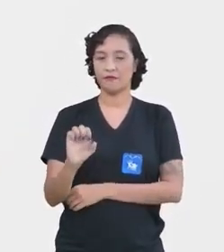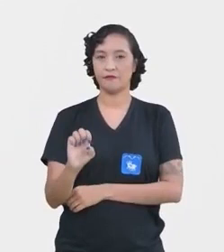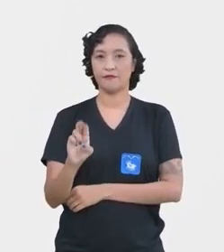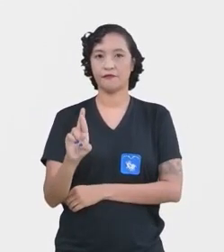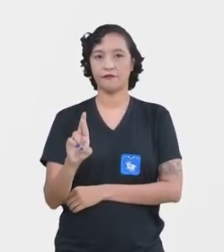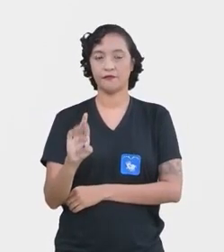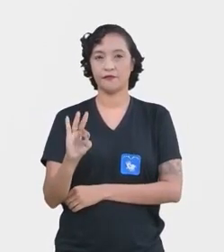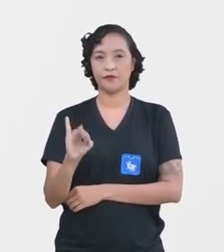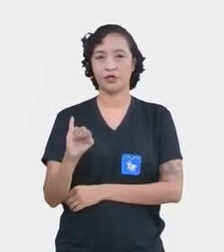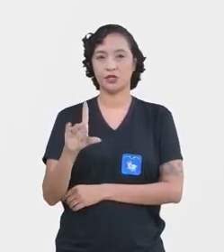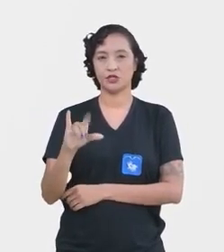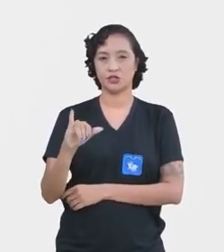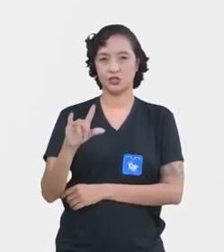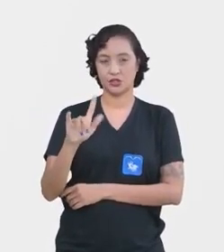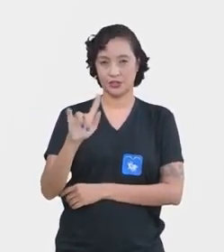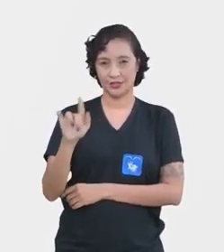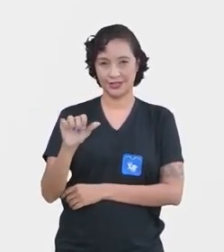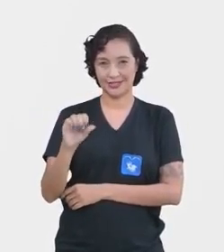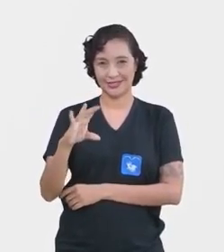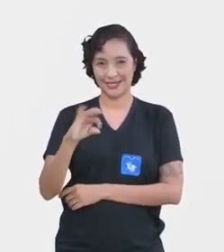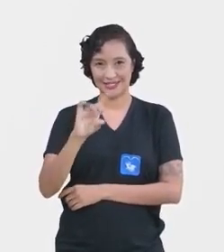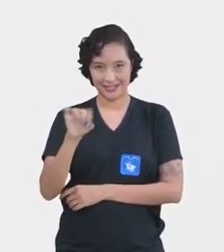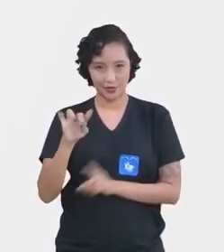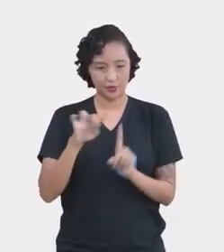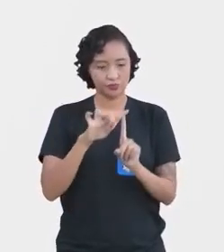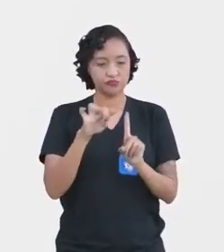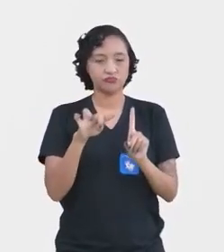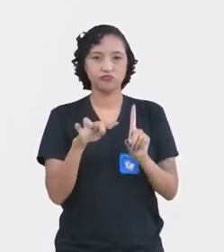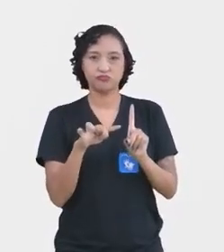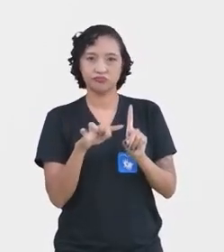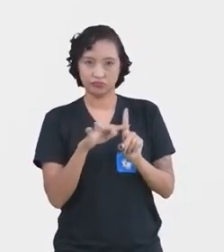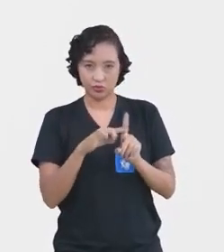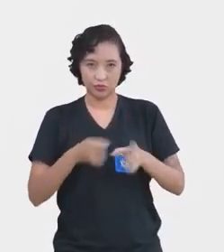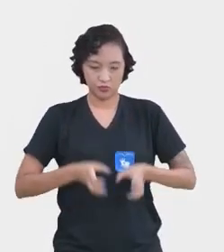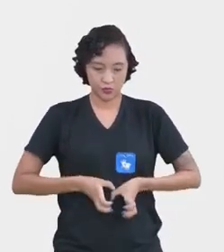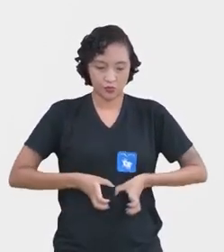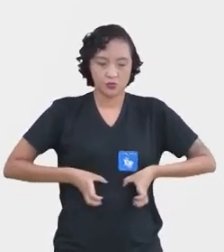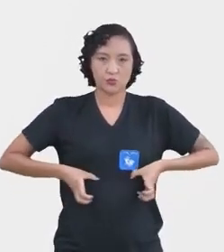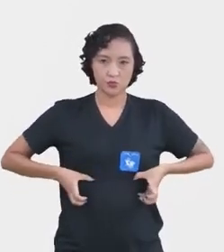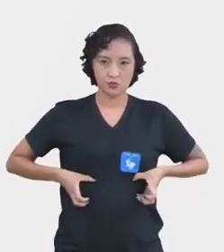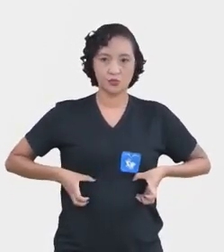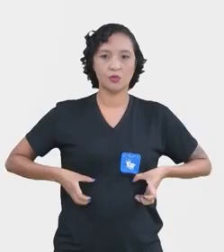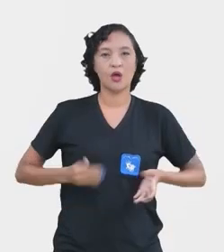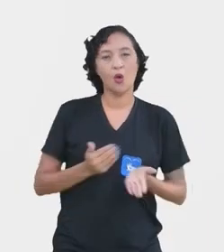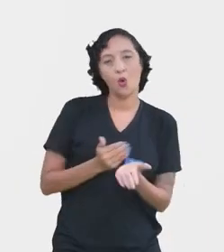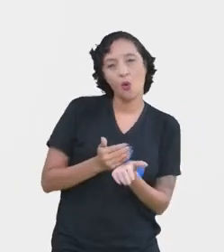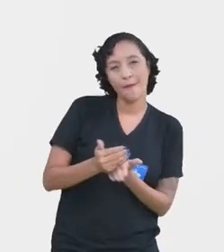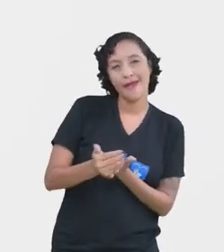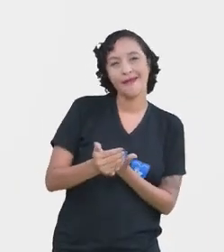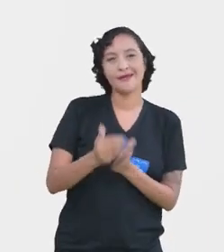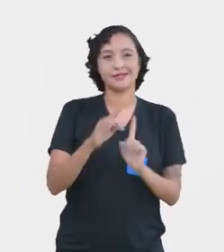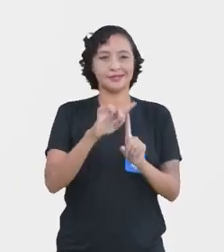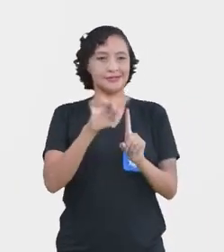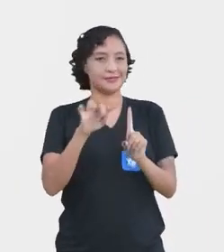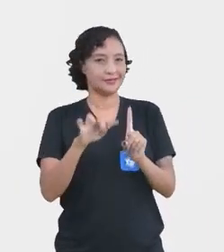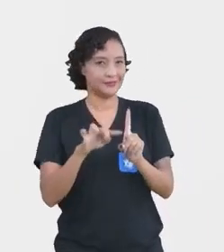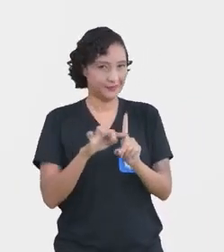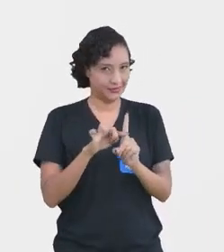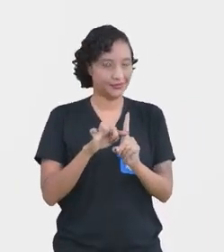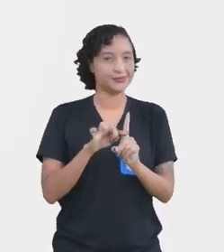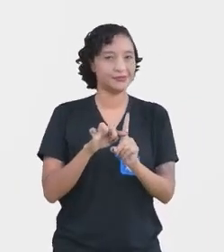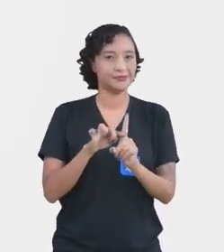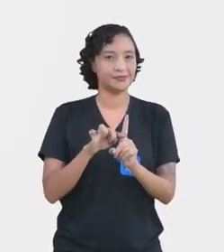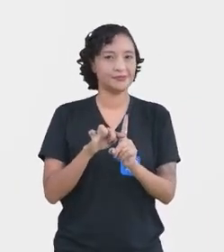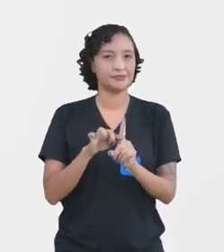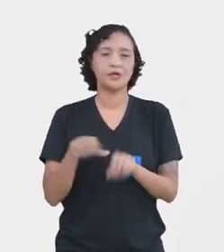embrião na parede do útero que dá início à gravidez, né? Não tem um período de gravidez? Para a